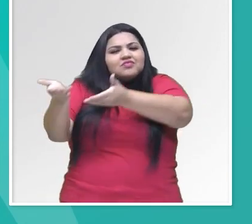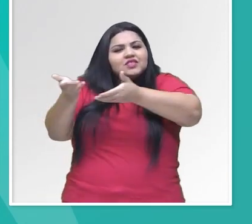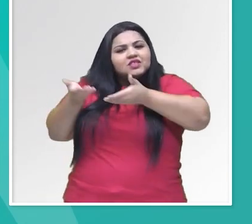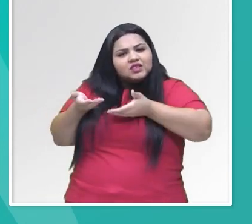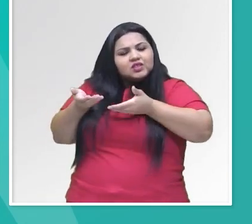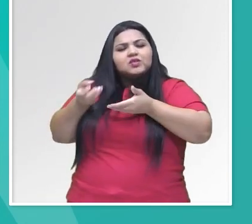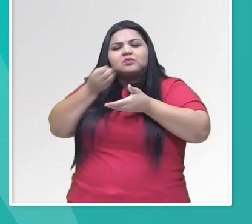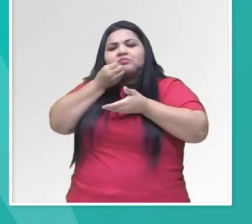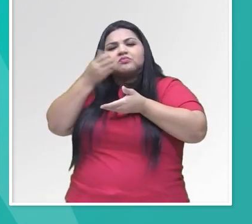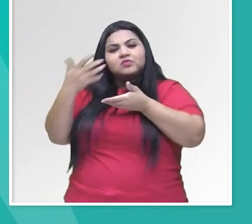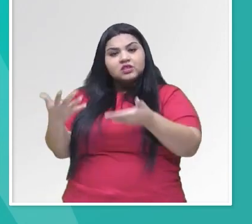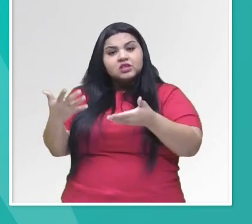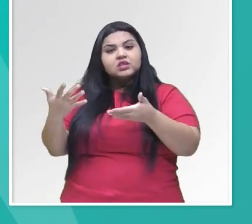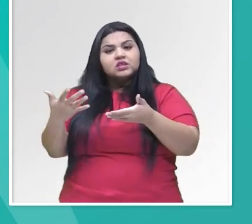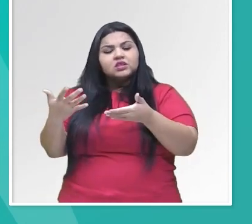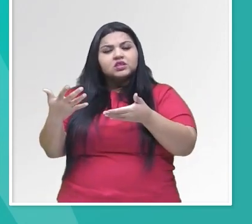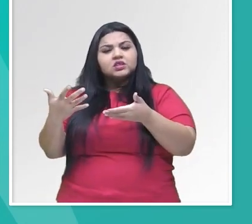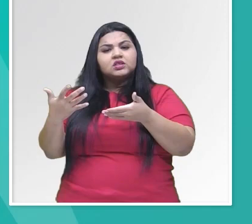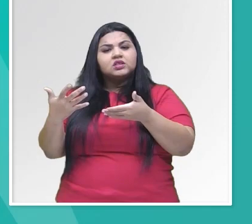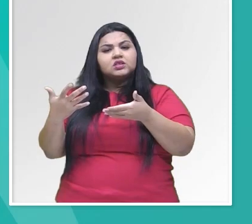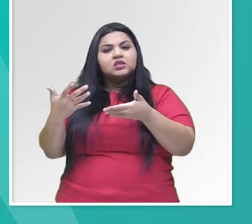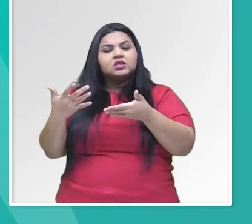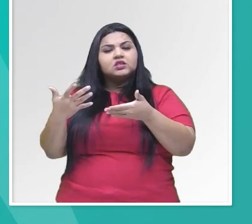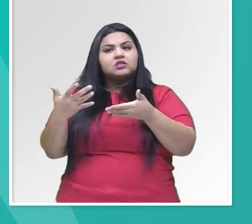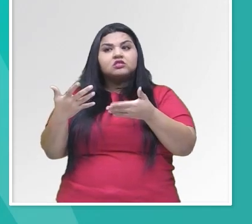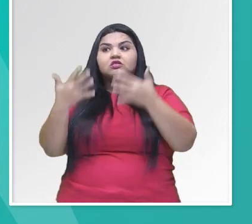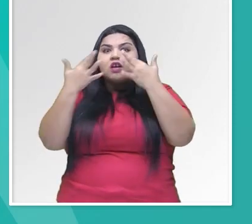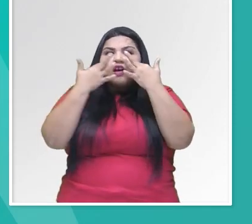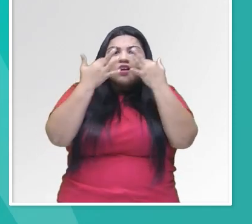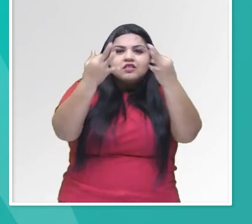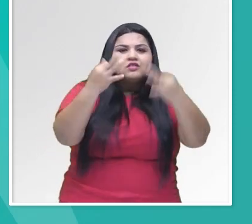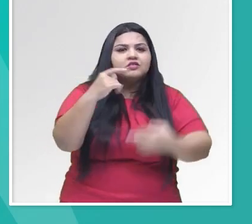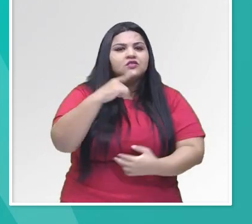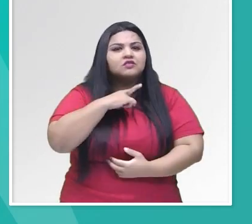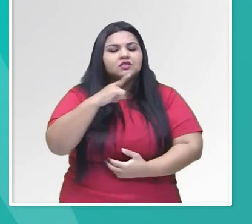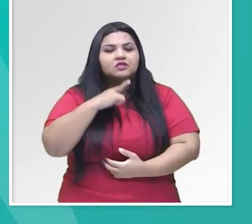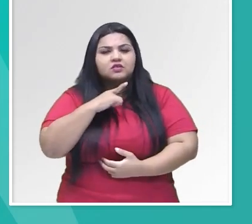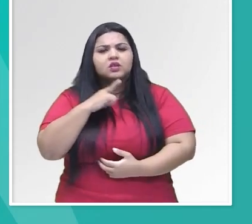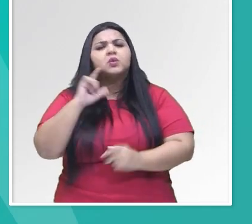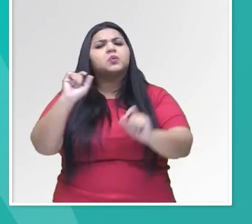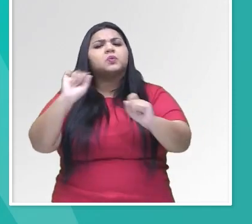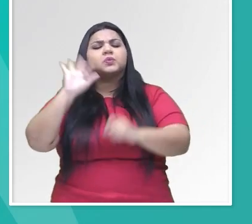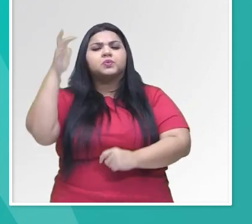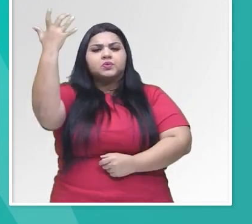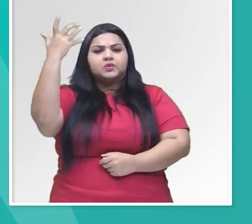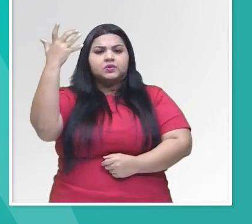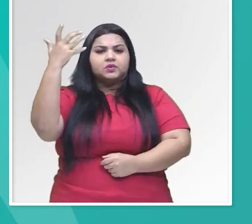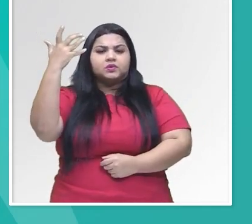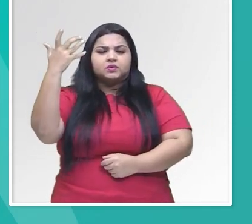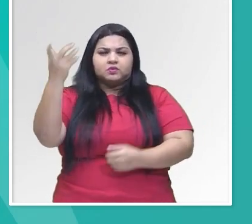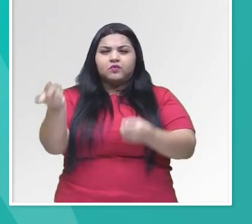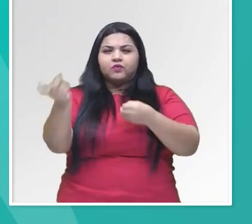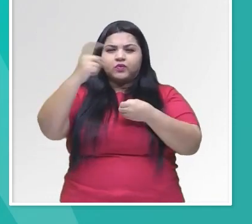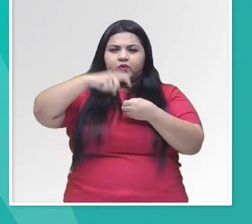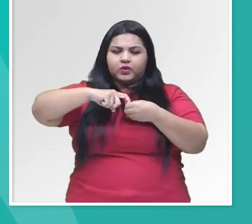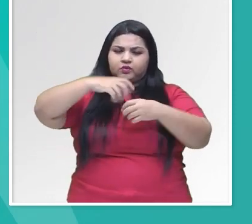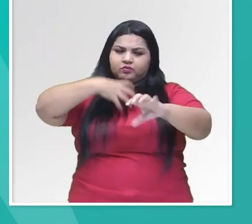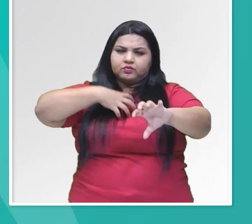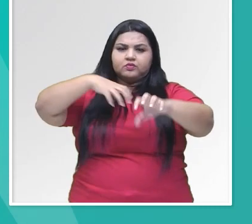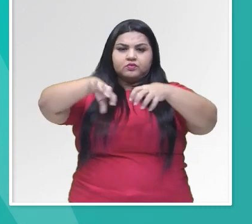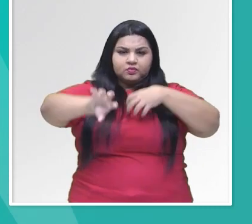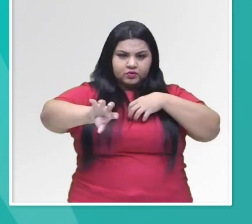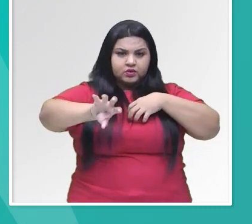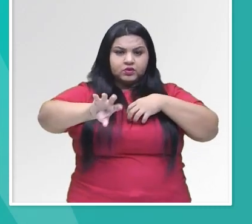num grupo, de ser ouvido? Mas aí o que acontece aí? Voltamos para a empatia em